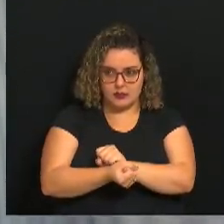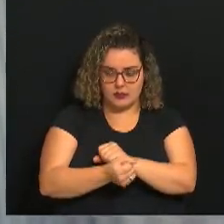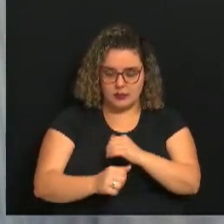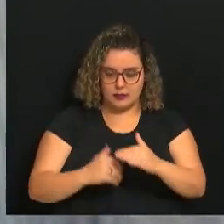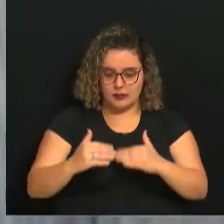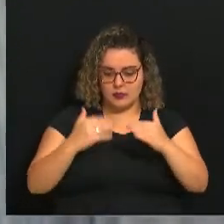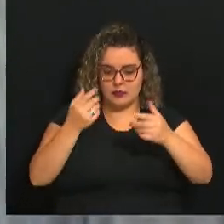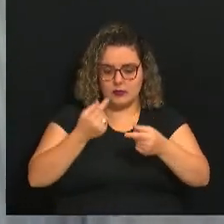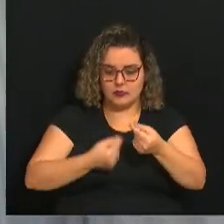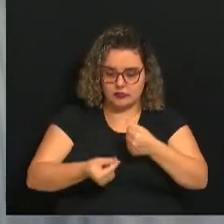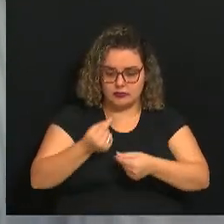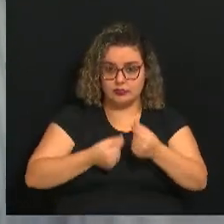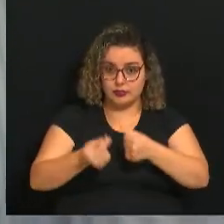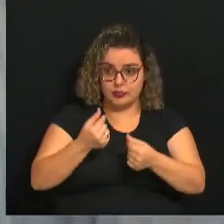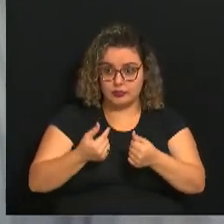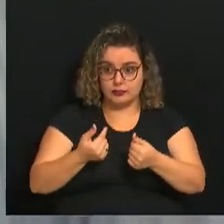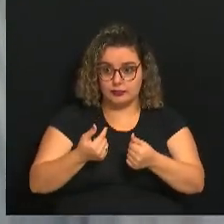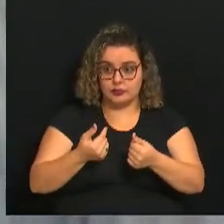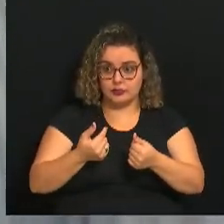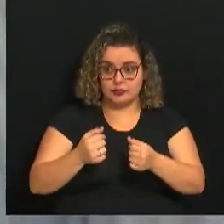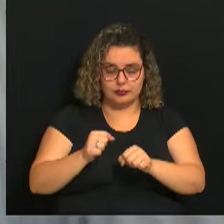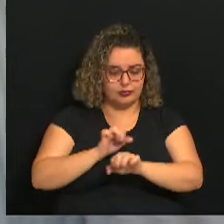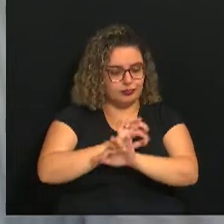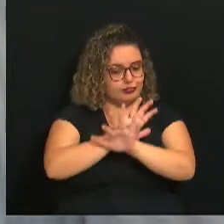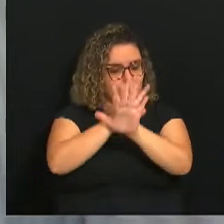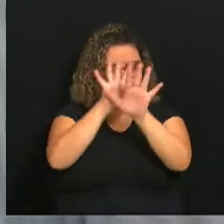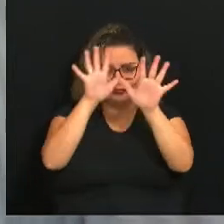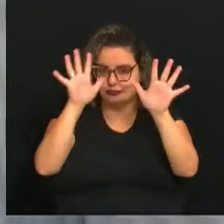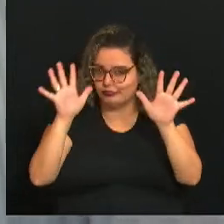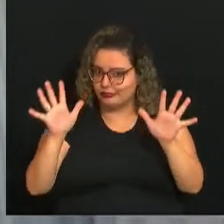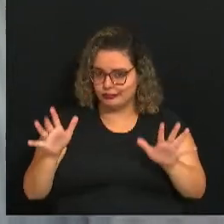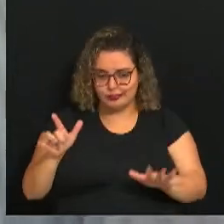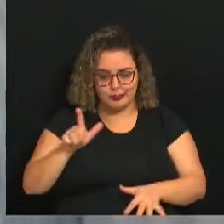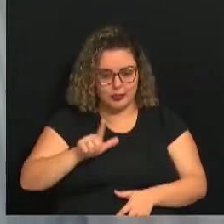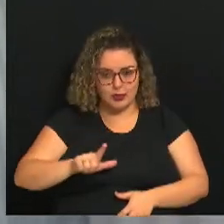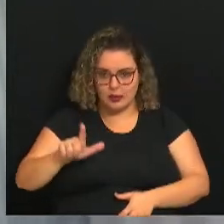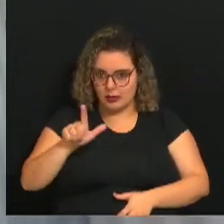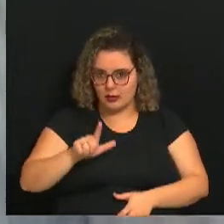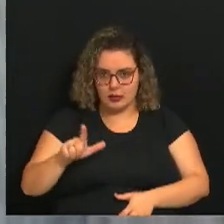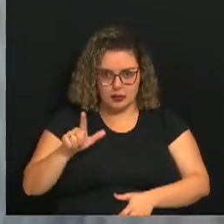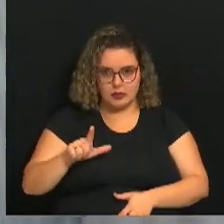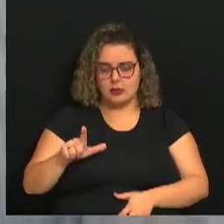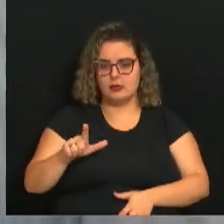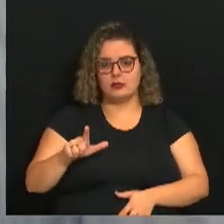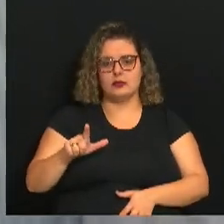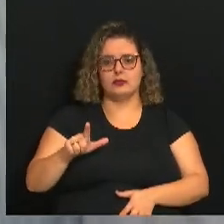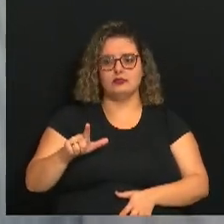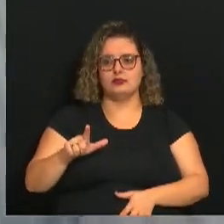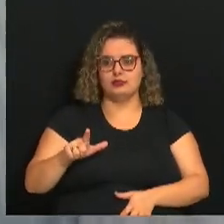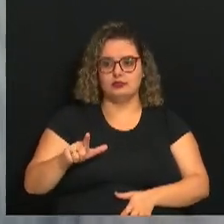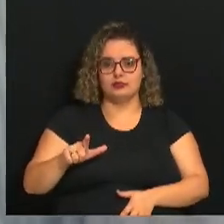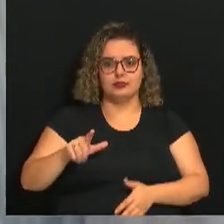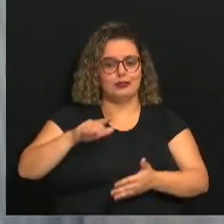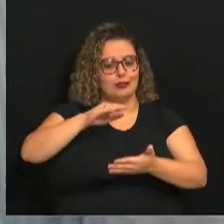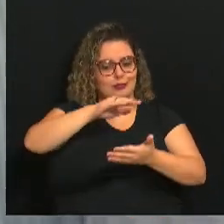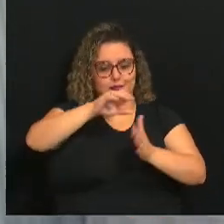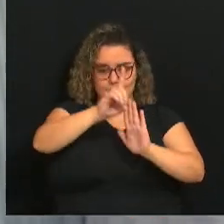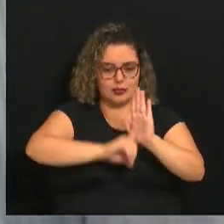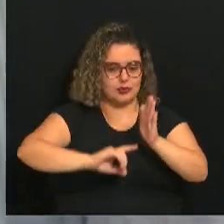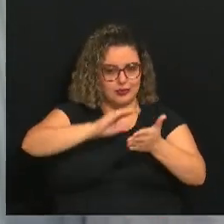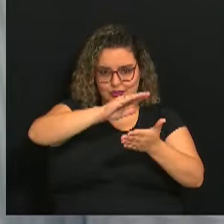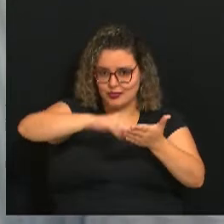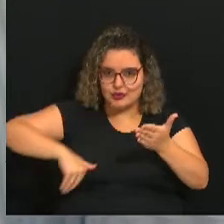econômico, que se revelou claramente um instrumento para retirar, né, direito